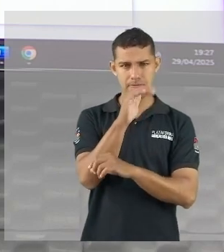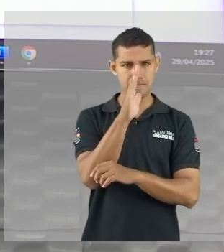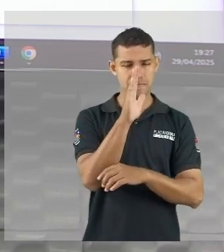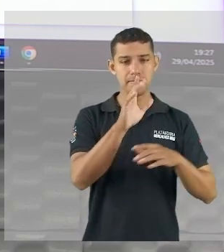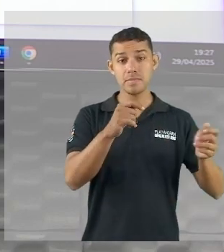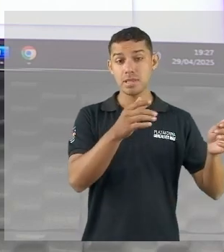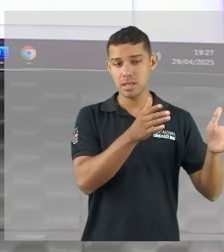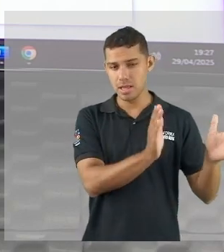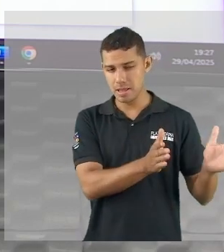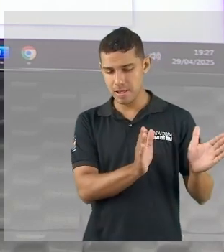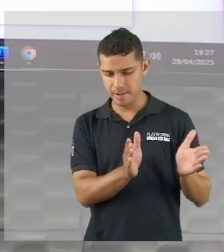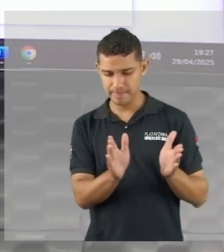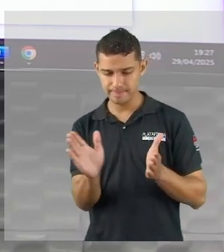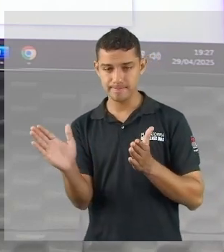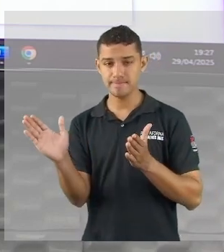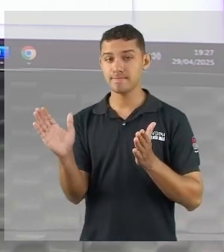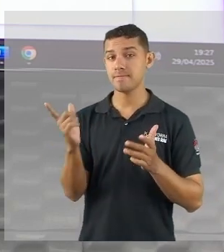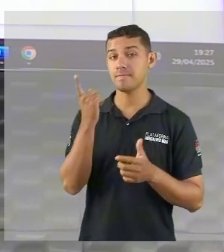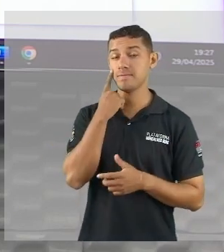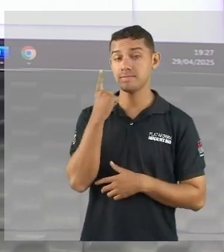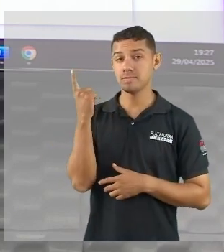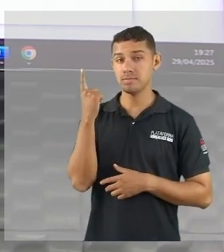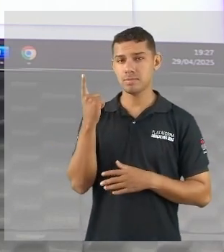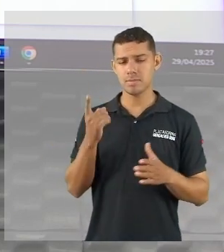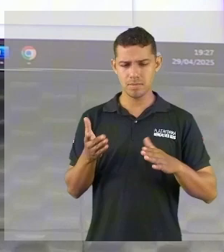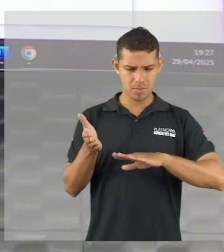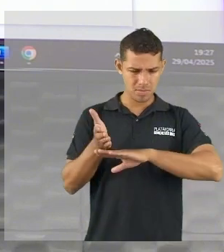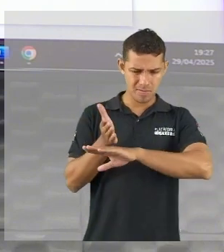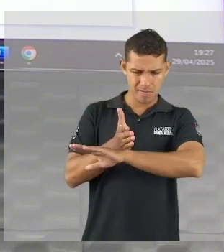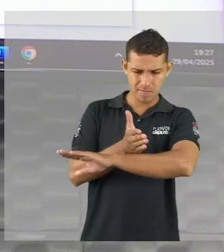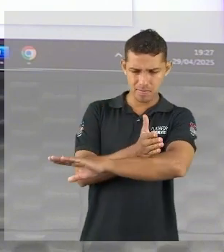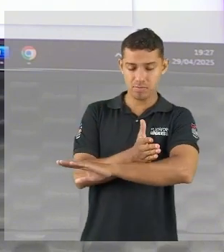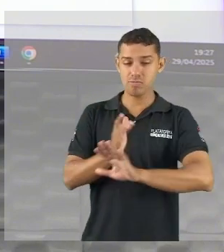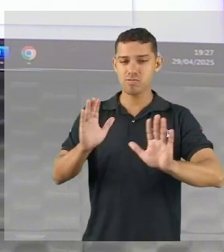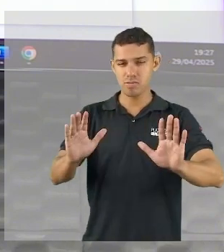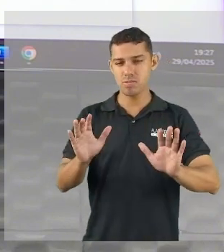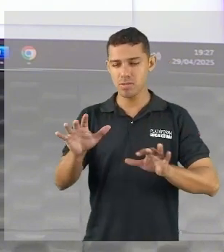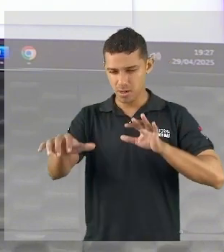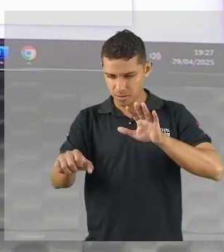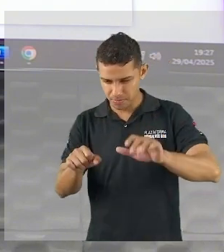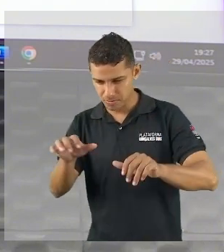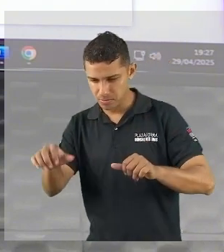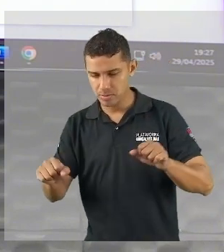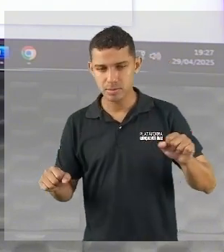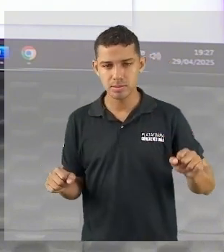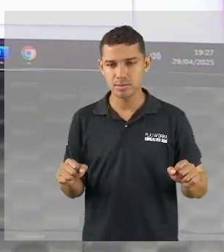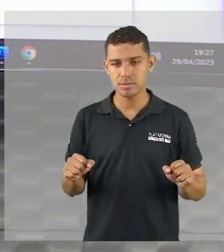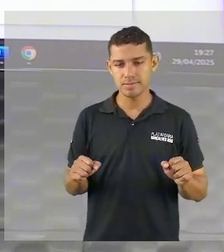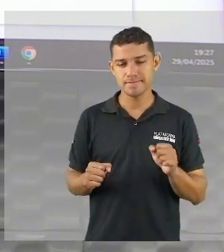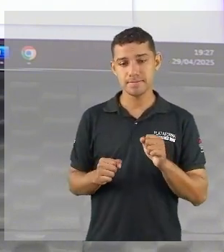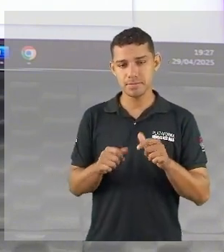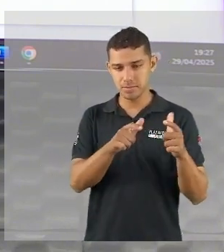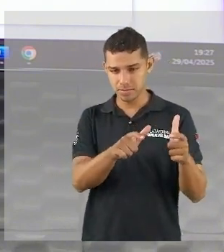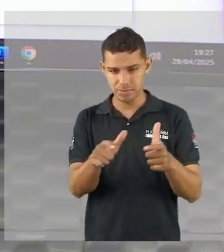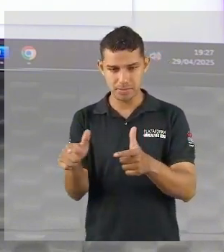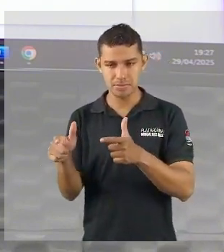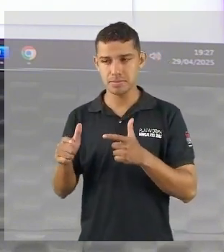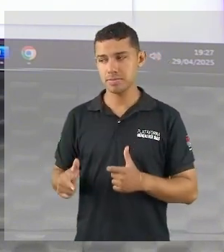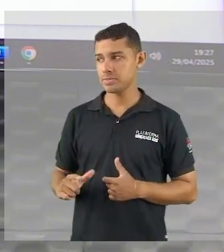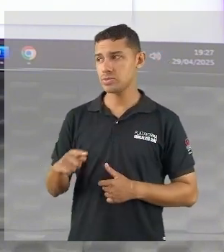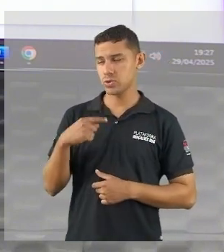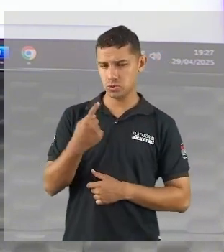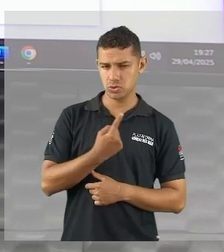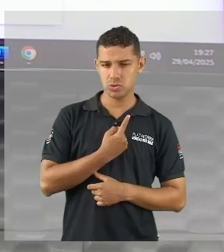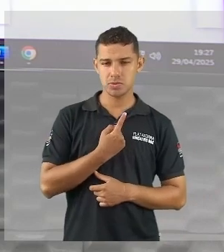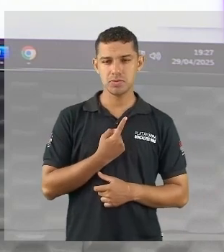aquela sequência ali. Não tanto a questão temporal, mas até mesmo da extração de cada um desses metais que